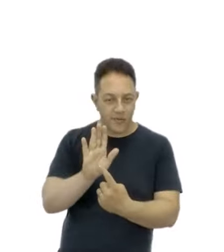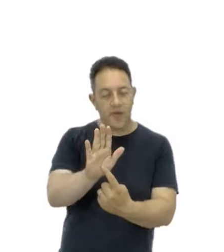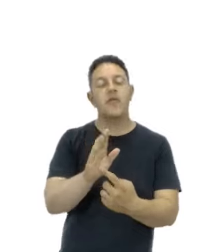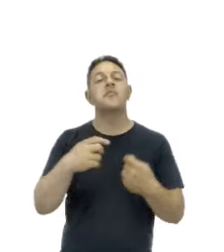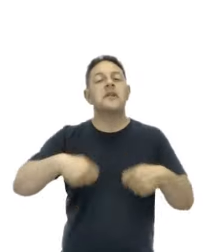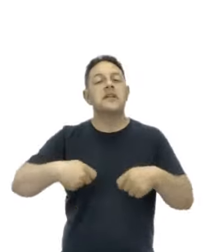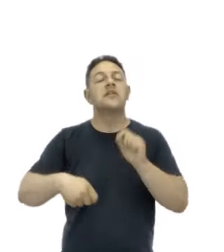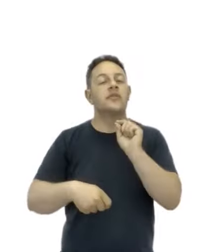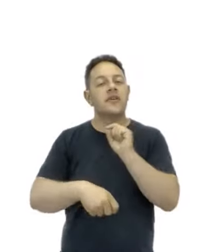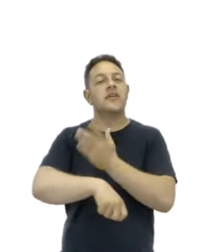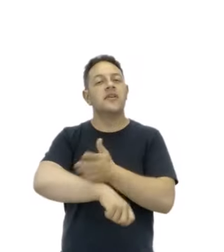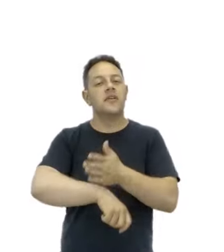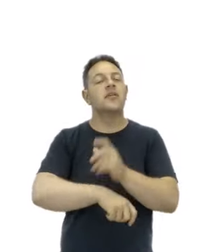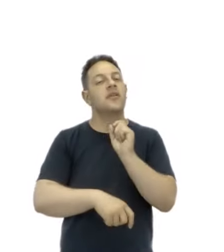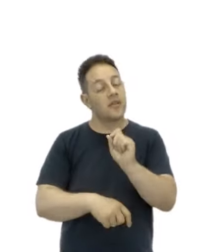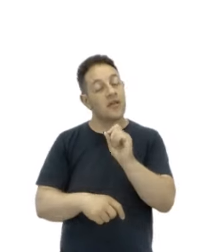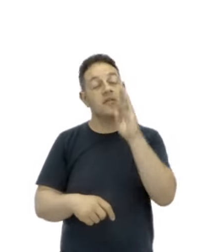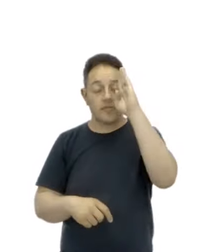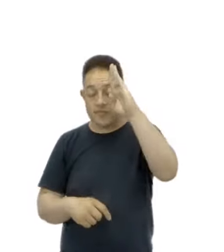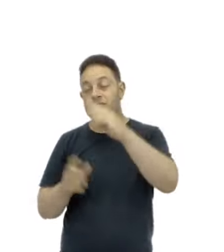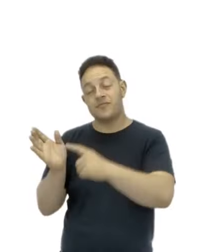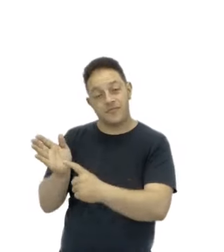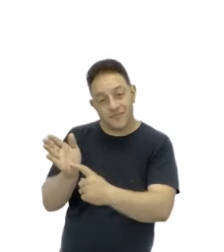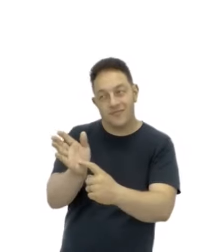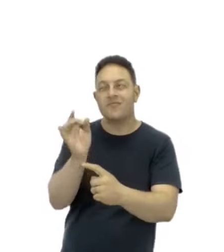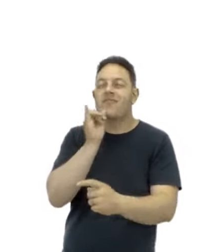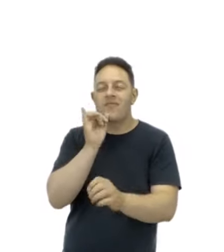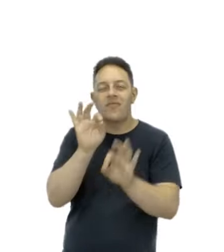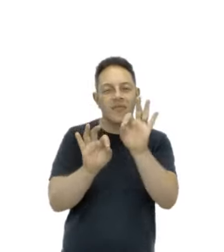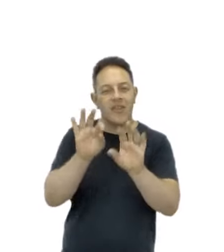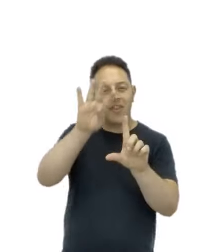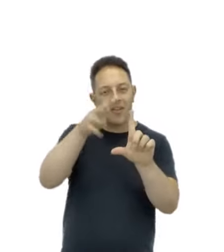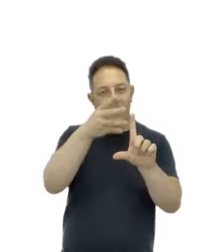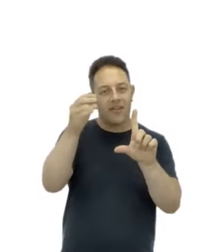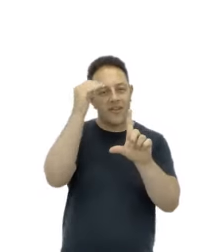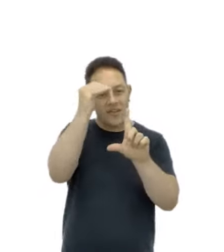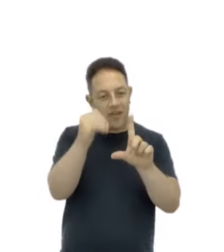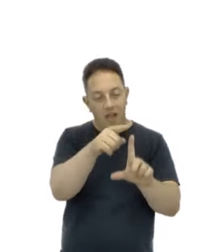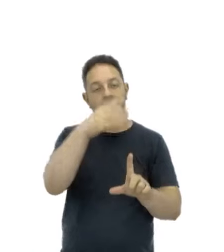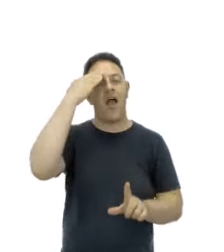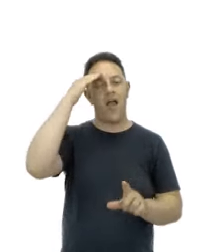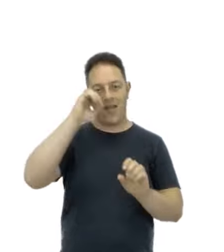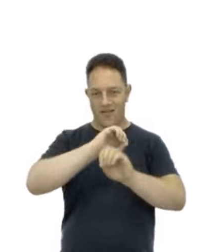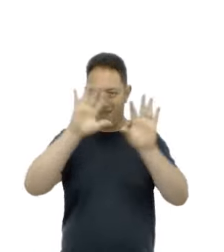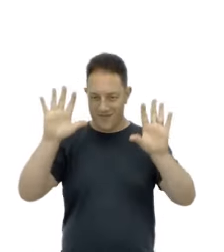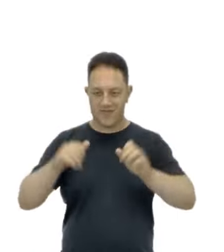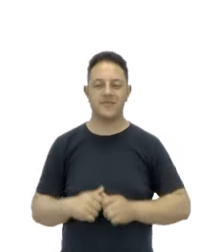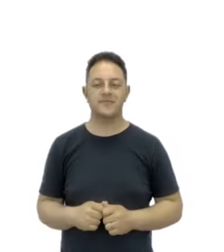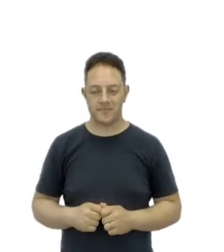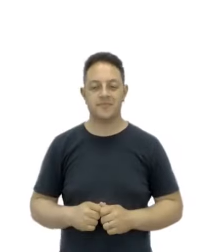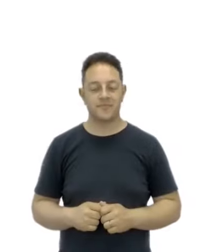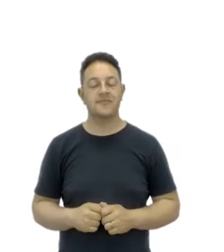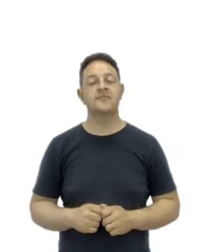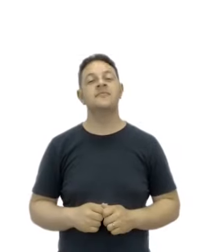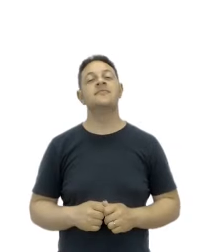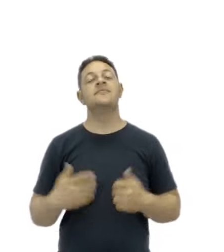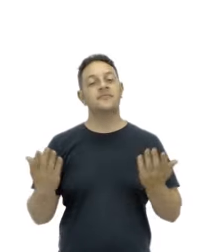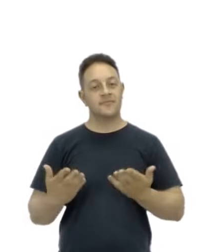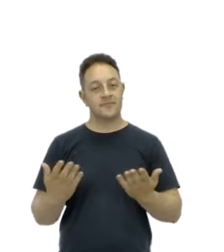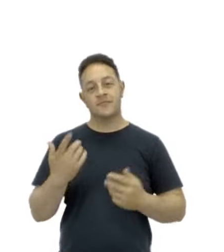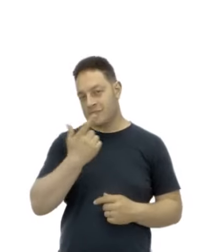apresentadas, né? Então, é importante a gente apresentar esse esqueminha para as crianças poderem compreender. Então, vamos para